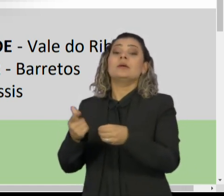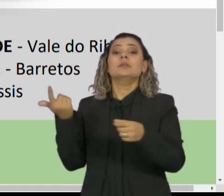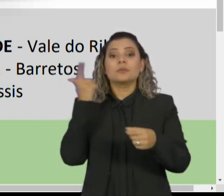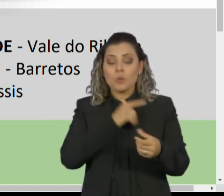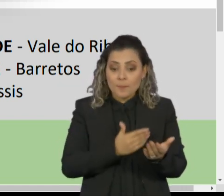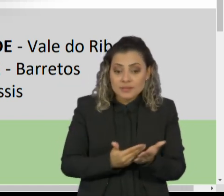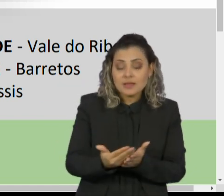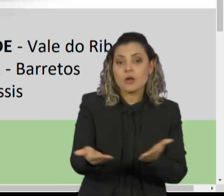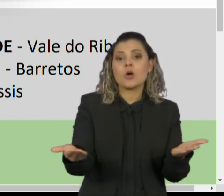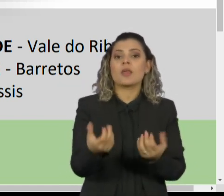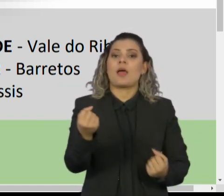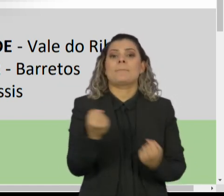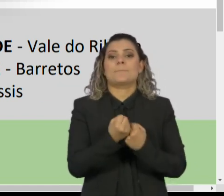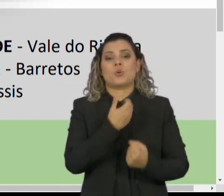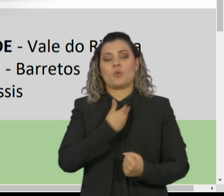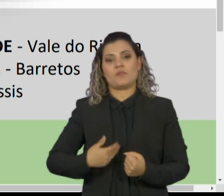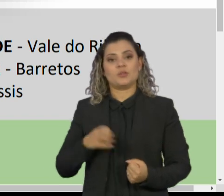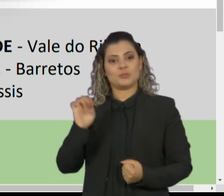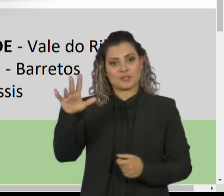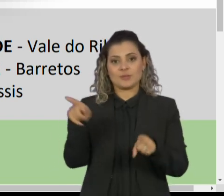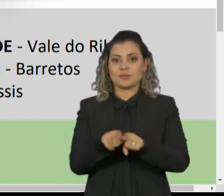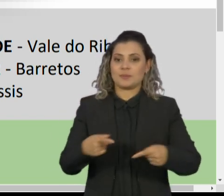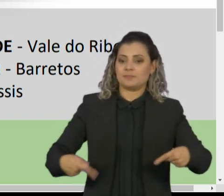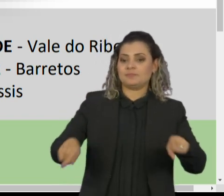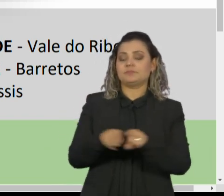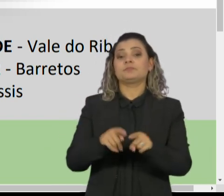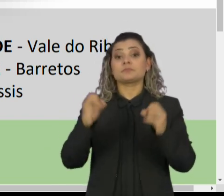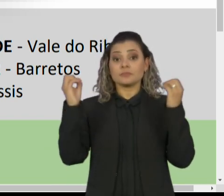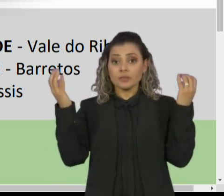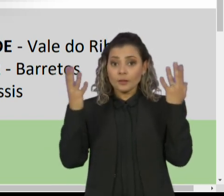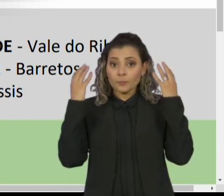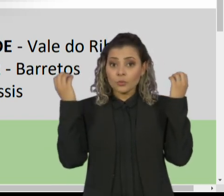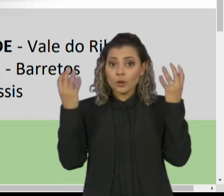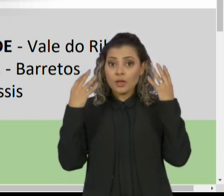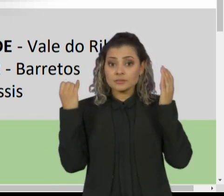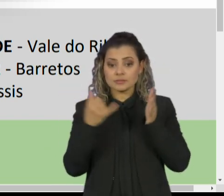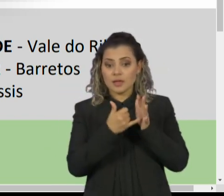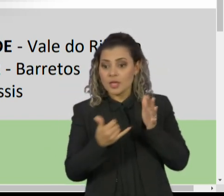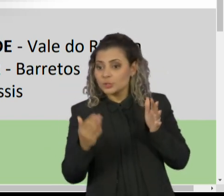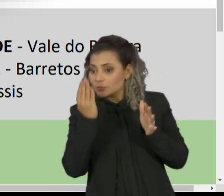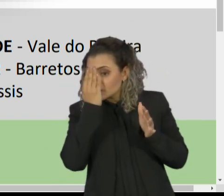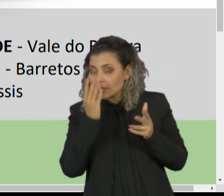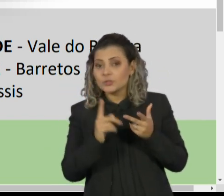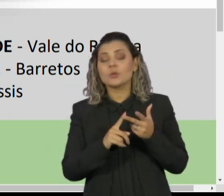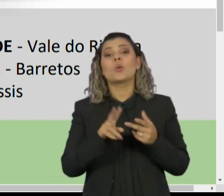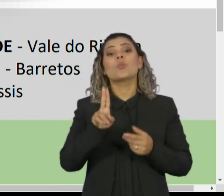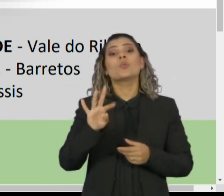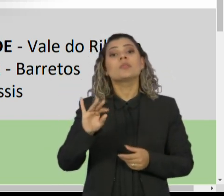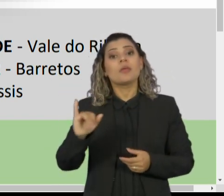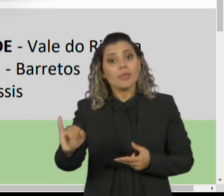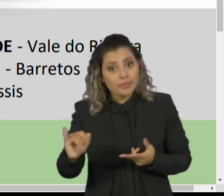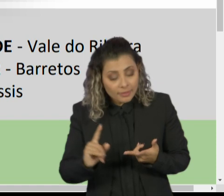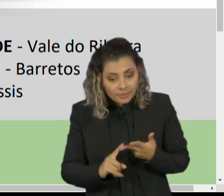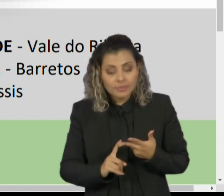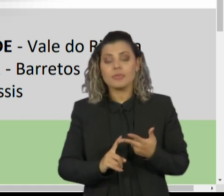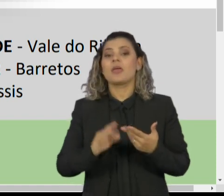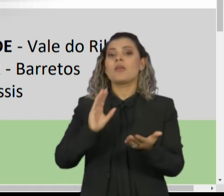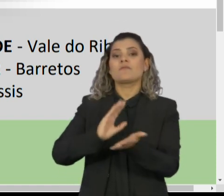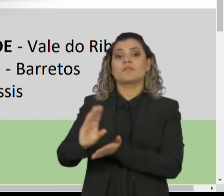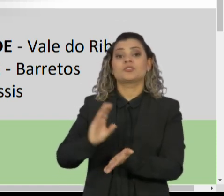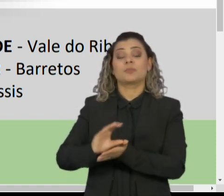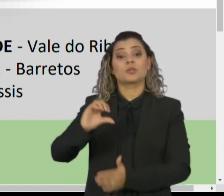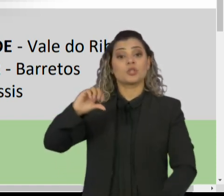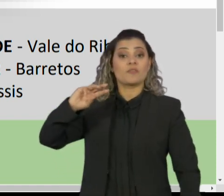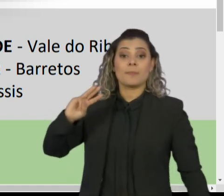partir de agora apoio do Estado também, com ambulâncias, com respirador, ambulância modelo UTI, investimento de R$9